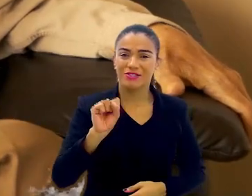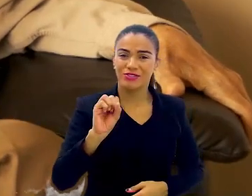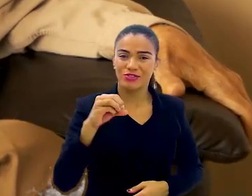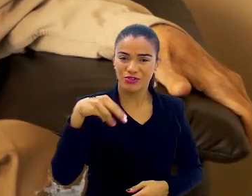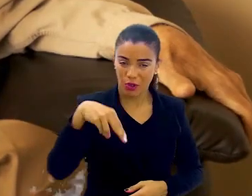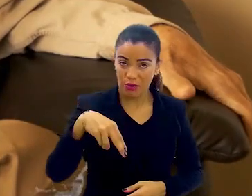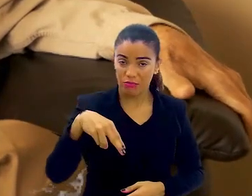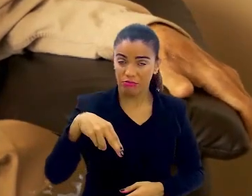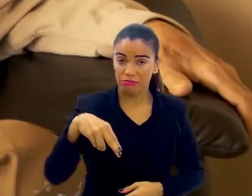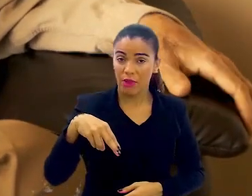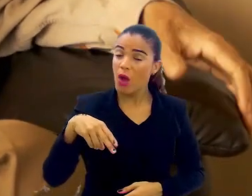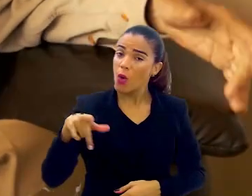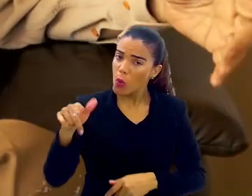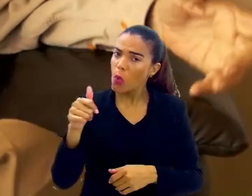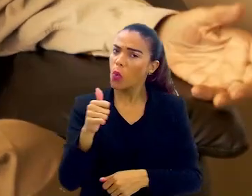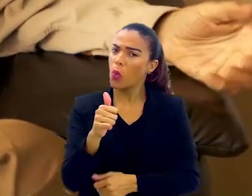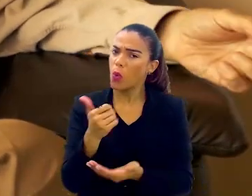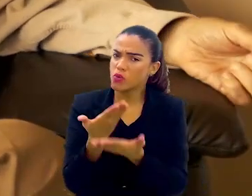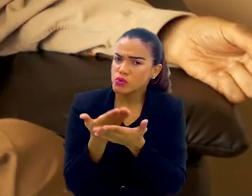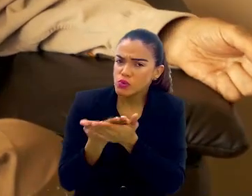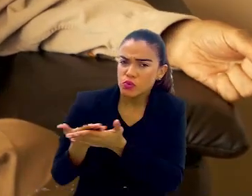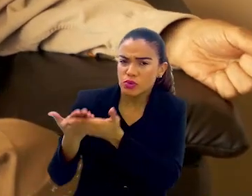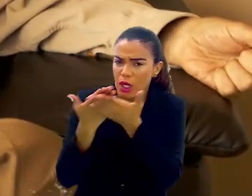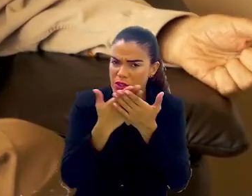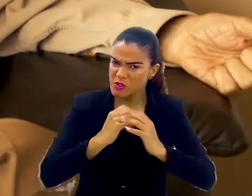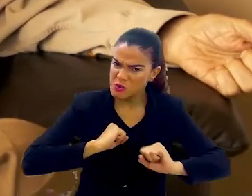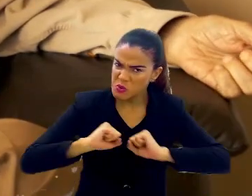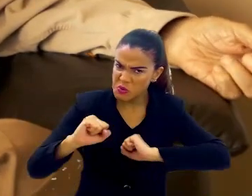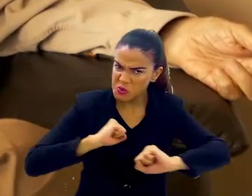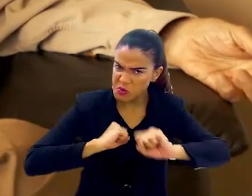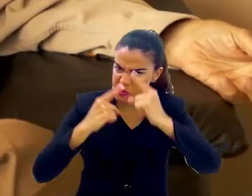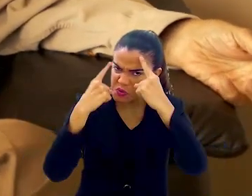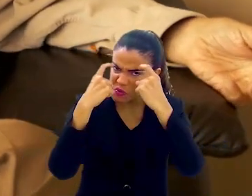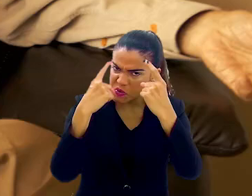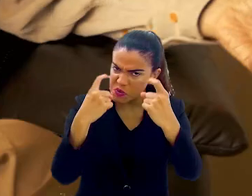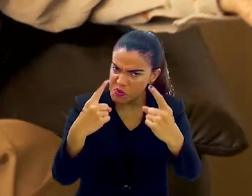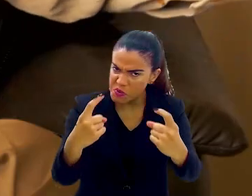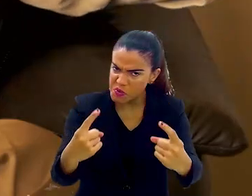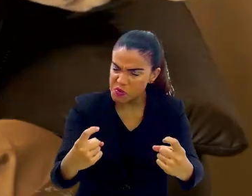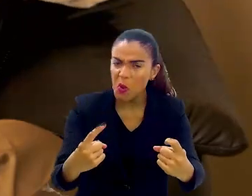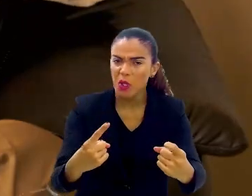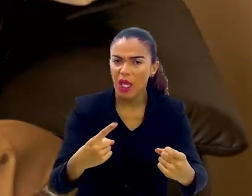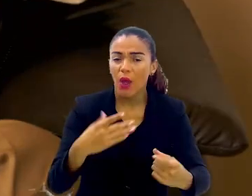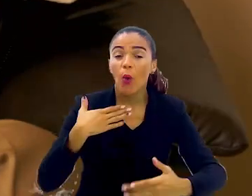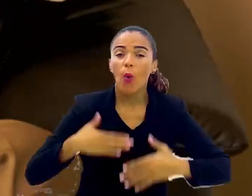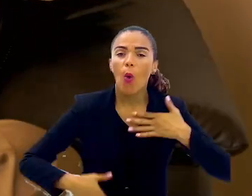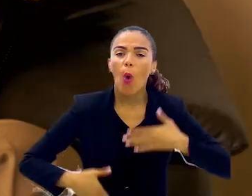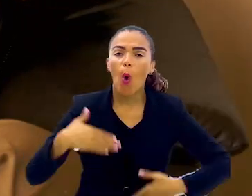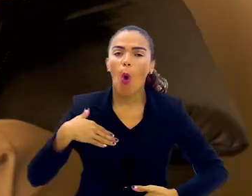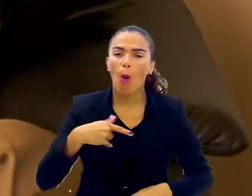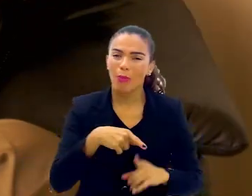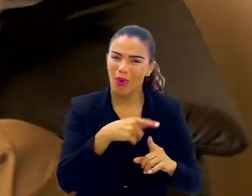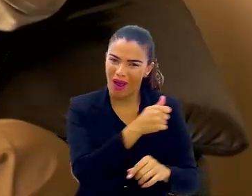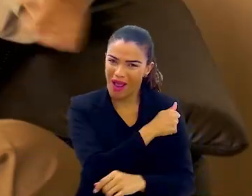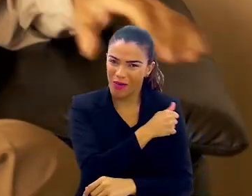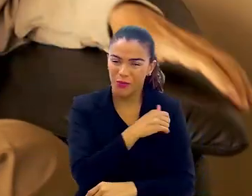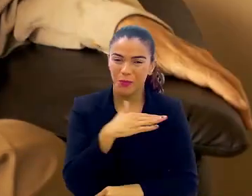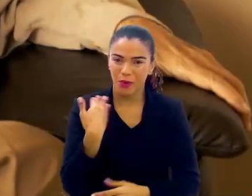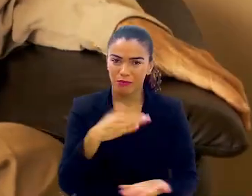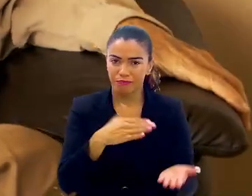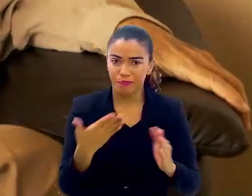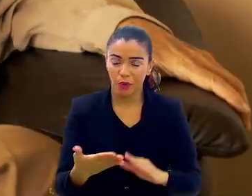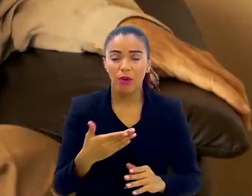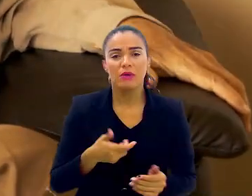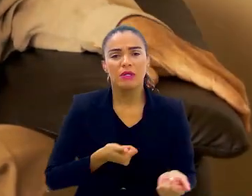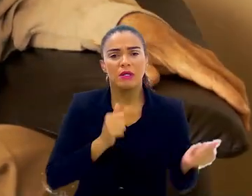Edson. Eles então, revoltados, os estudantes, levaram o cadáver para a